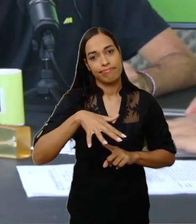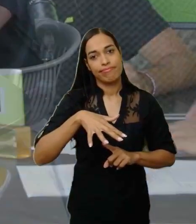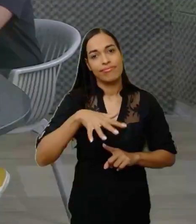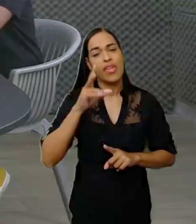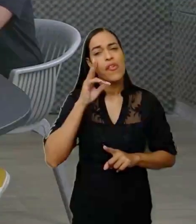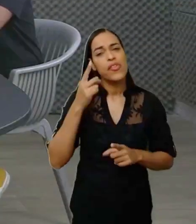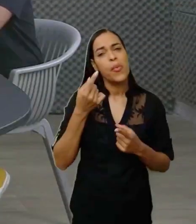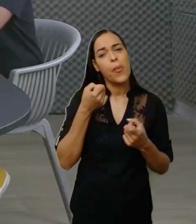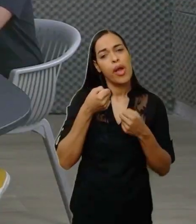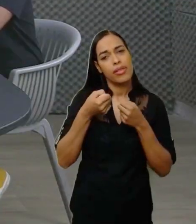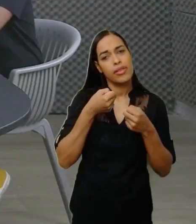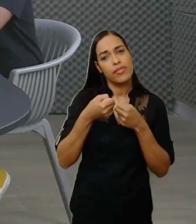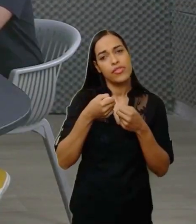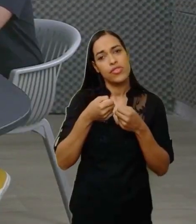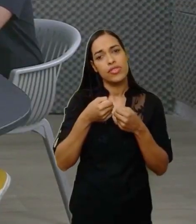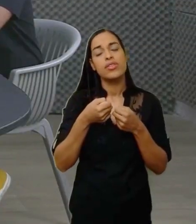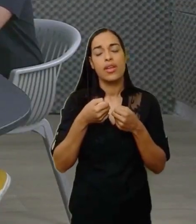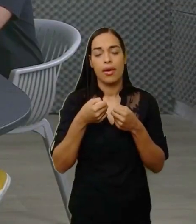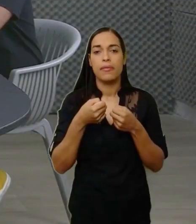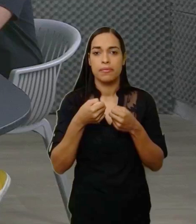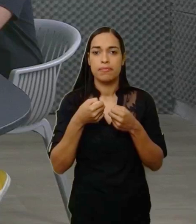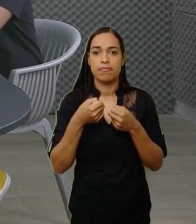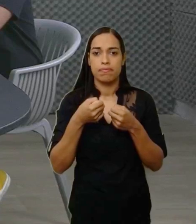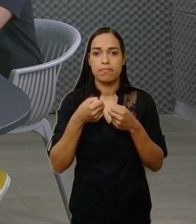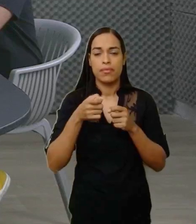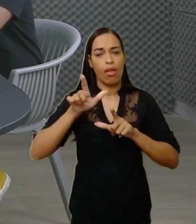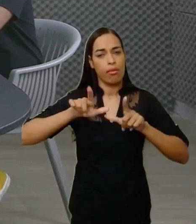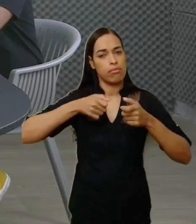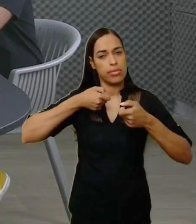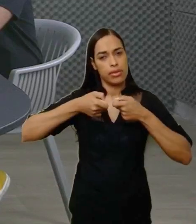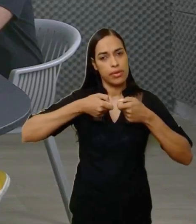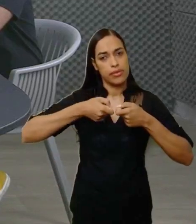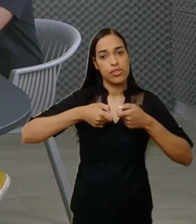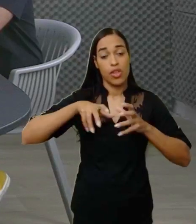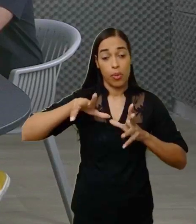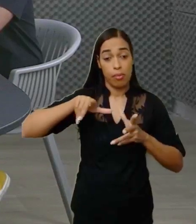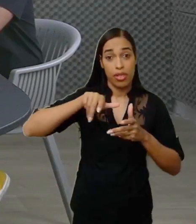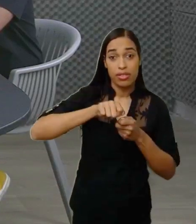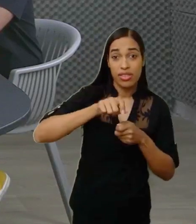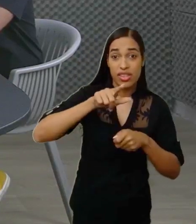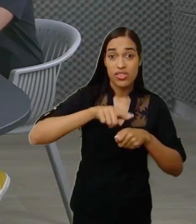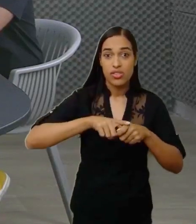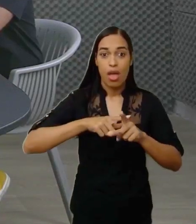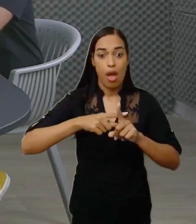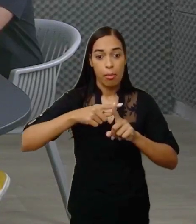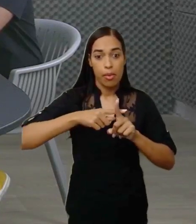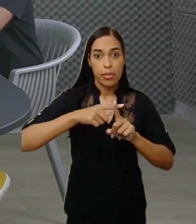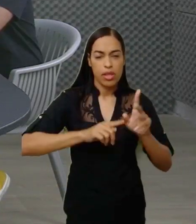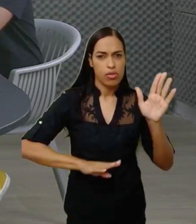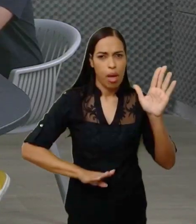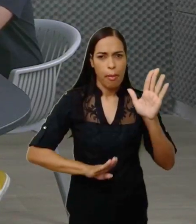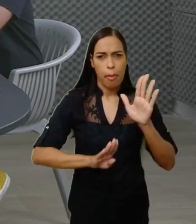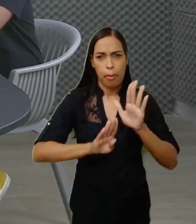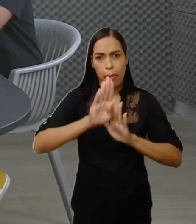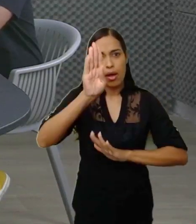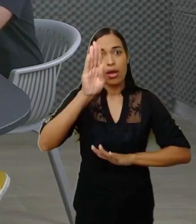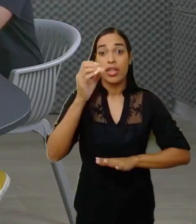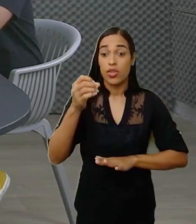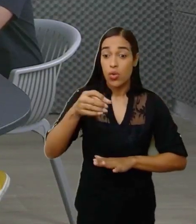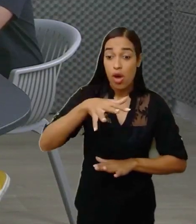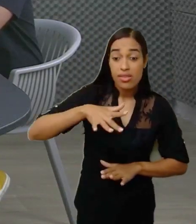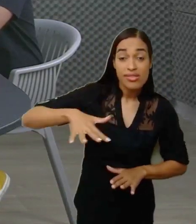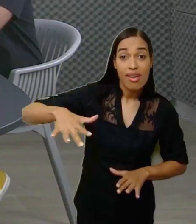vez uma entrevista, uma reportagem, li uma reportagem dizendo que o planeta detectou a maior temperatura e era no